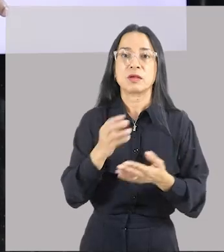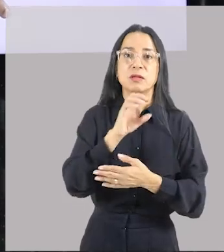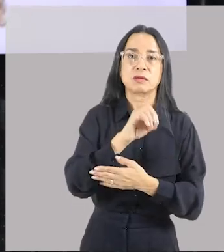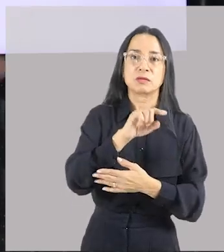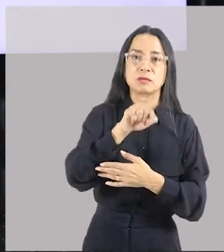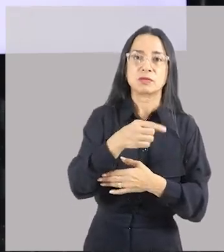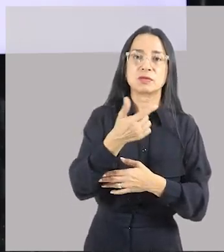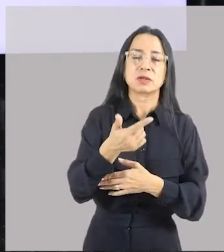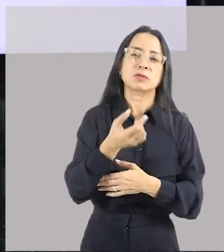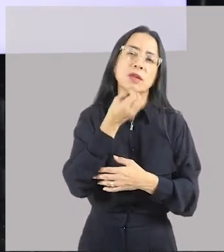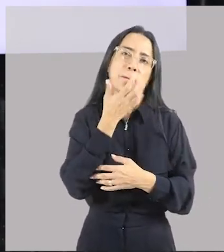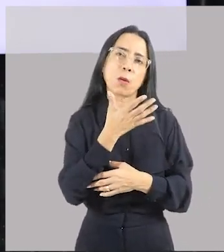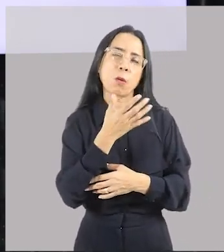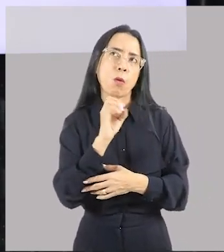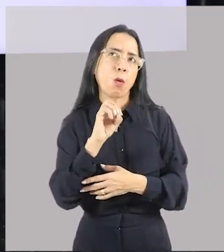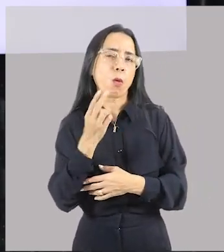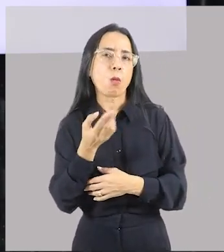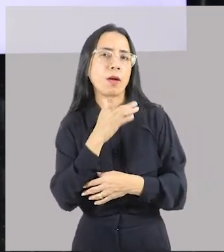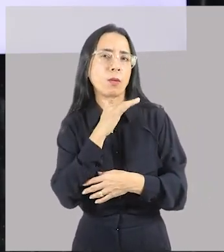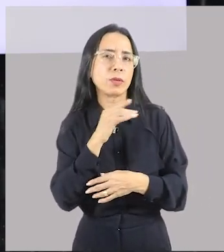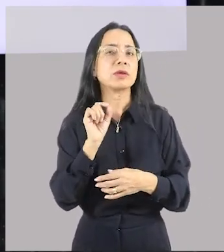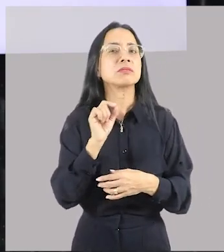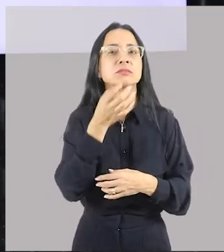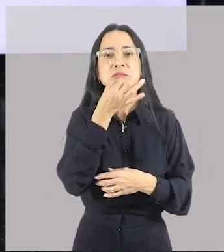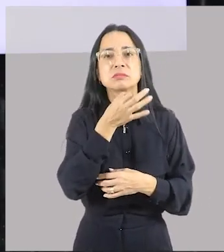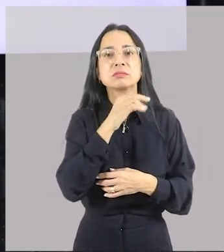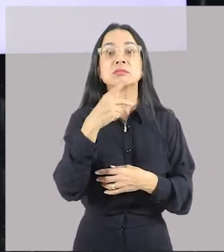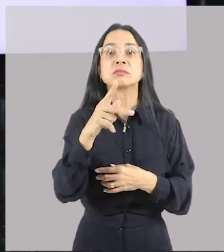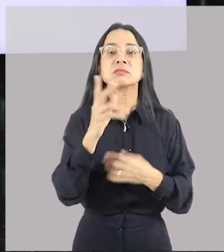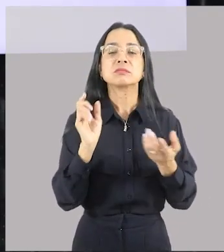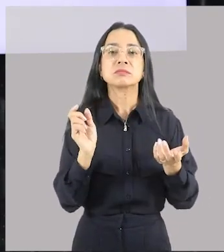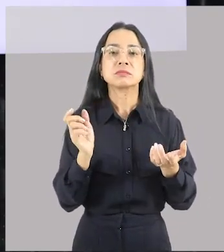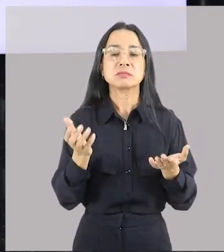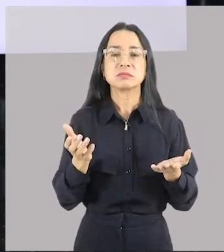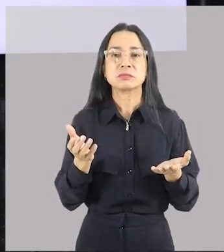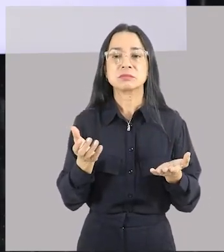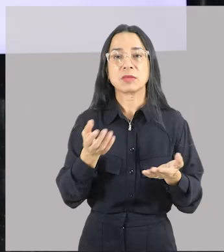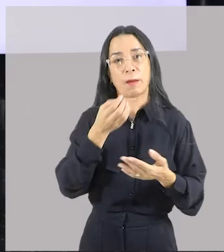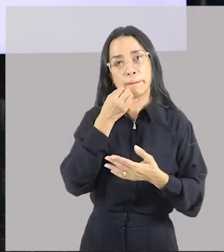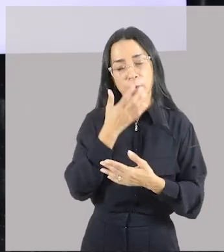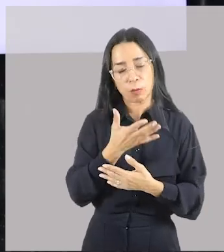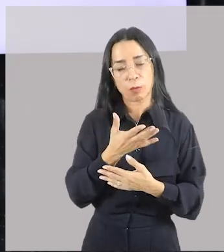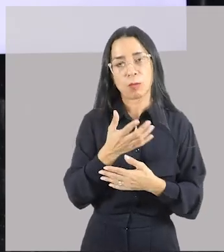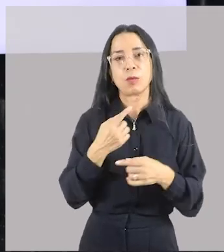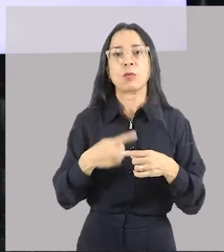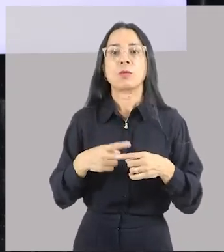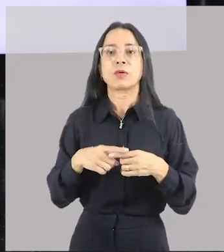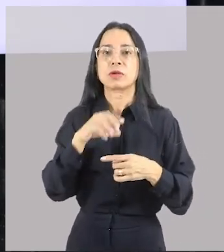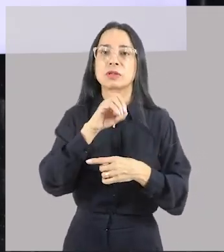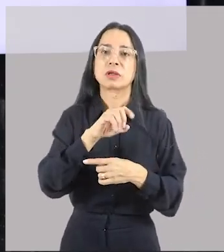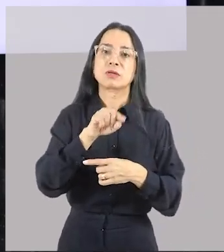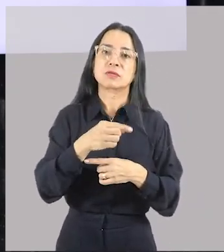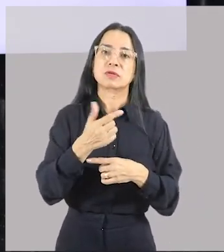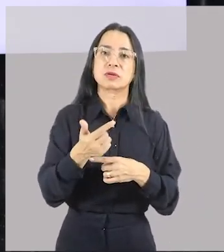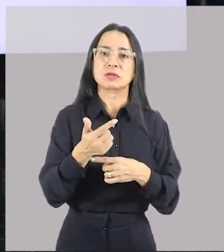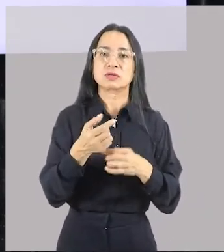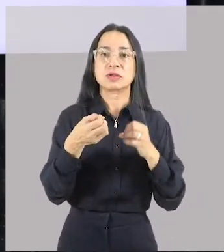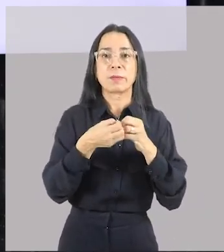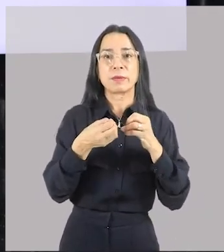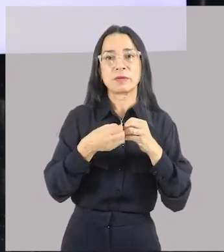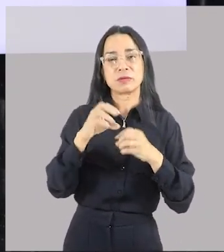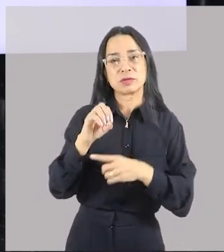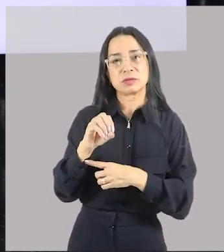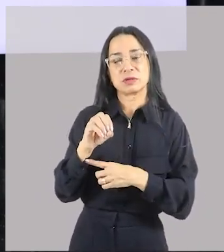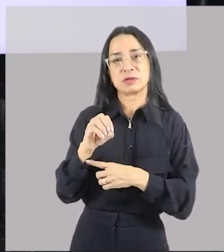0,2 é bom ou é ruim? O que tu acha? 0,2 é bom, porque 0,2 é mais perto de